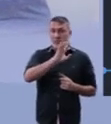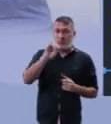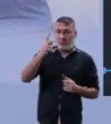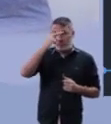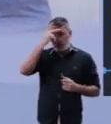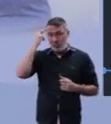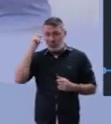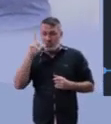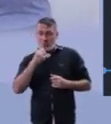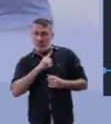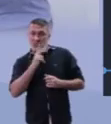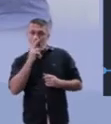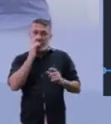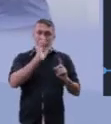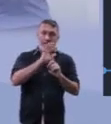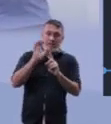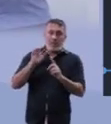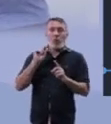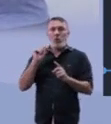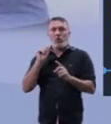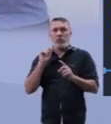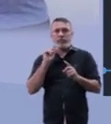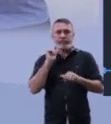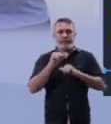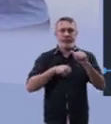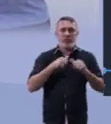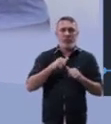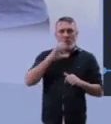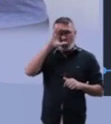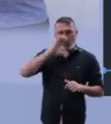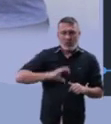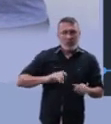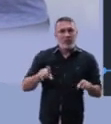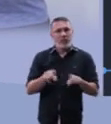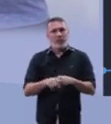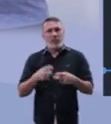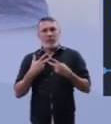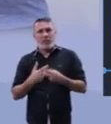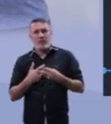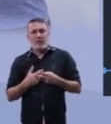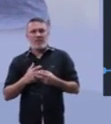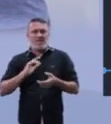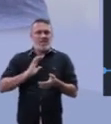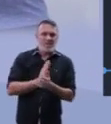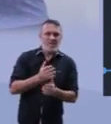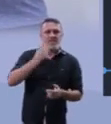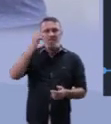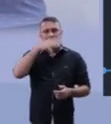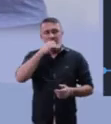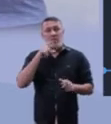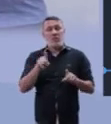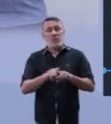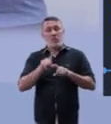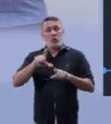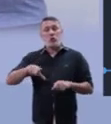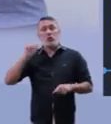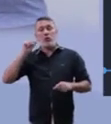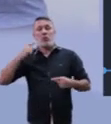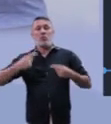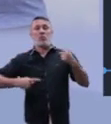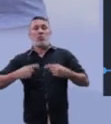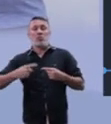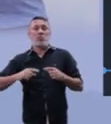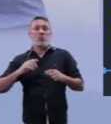de internautas pode induzi-los a adotar comportamentos intolerantes ou aderir posições políticas.